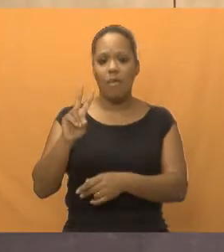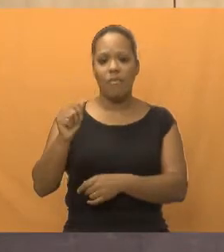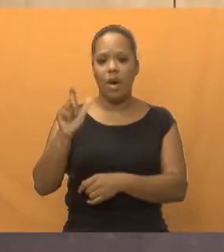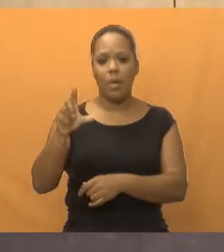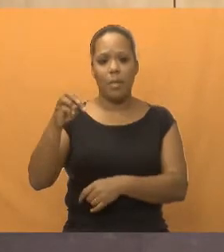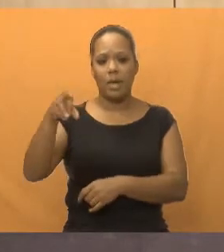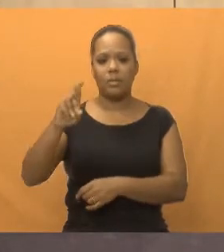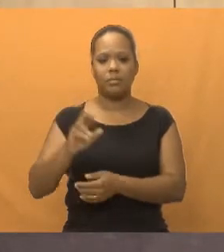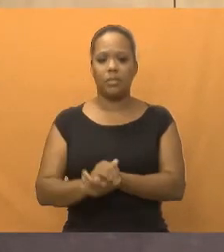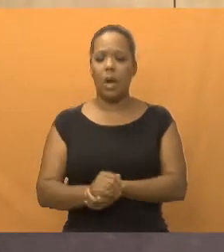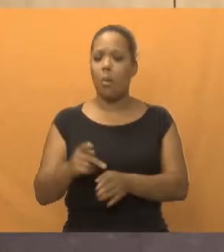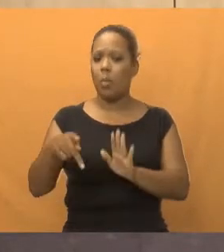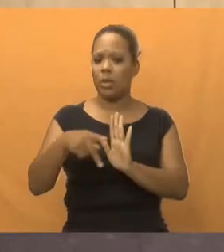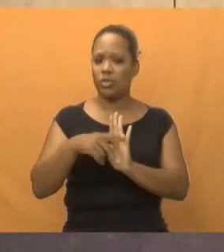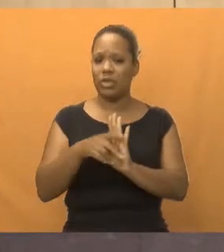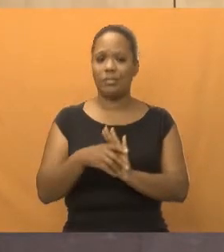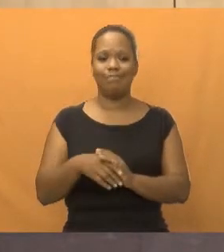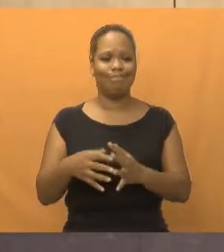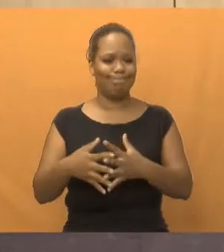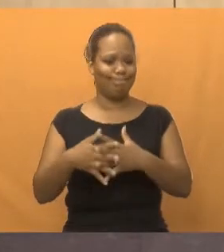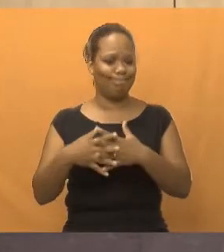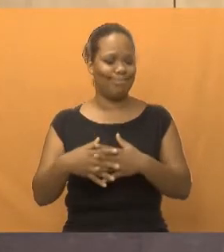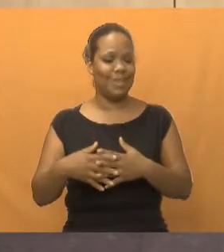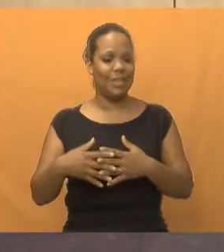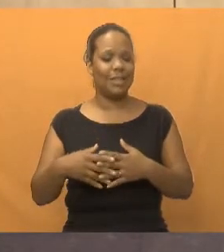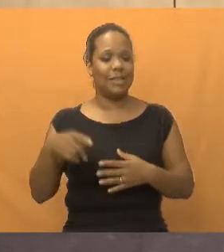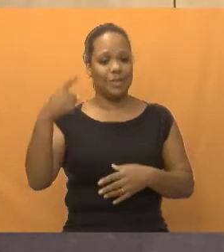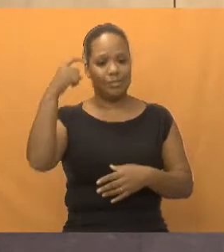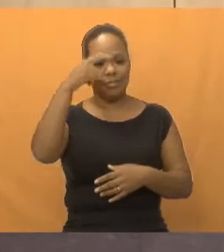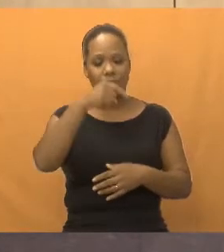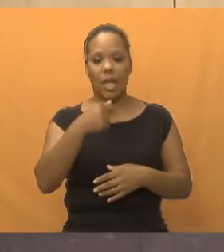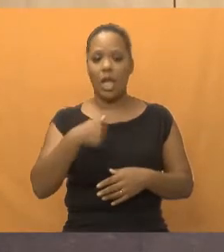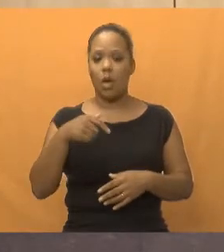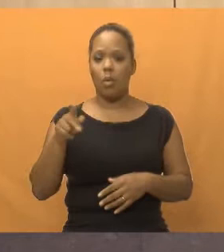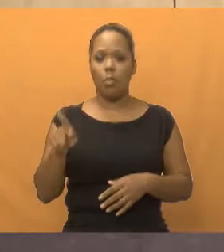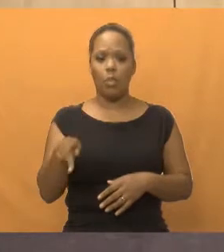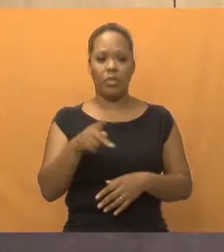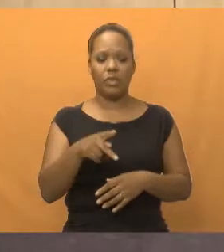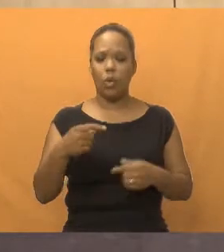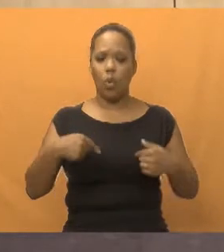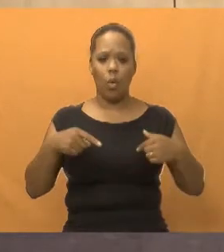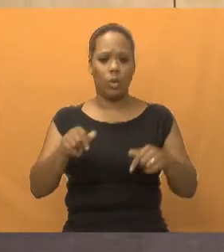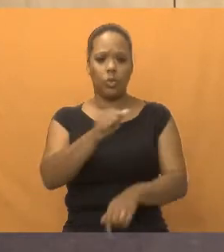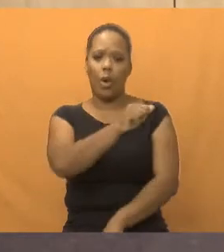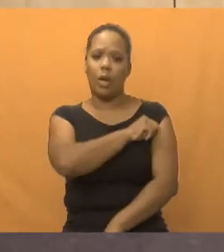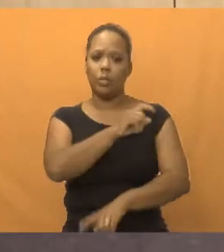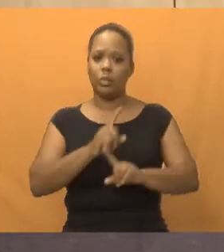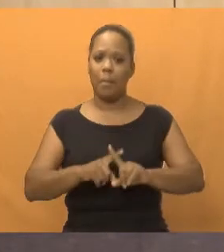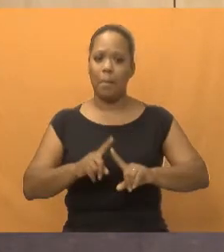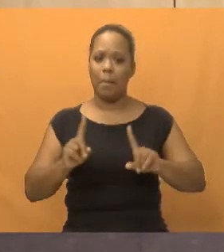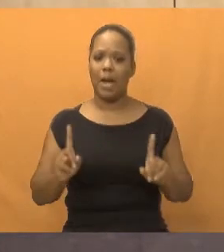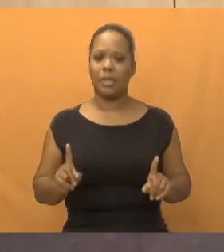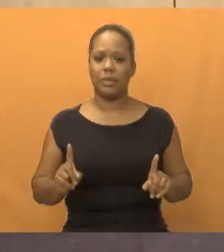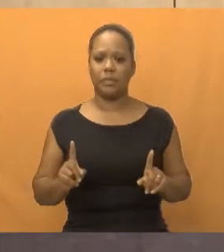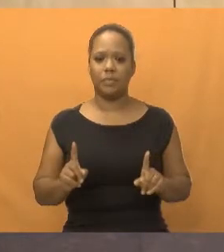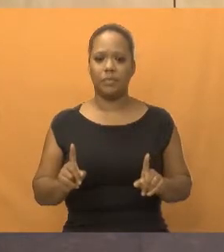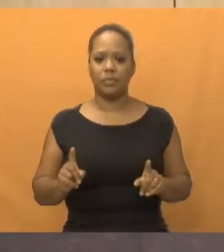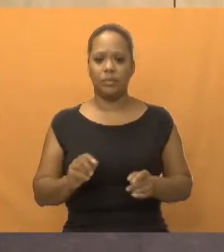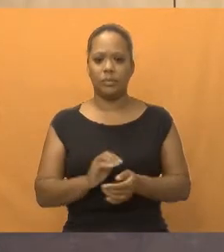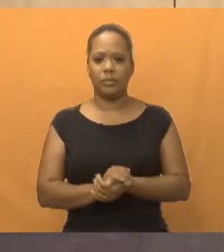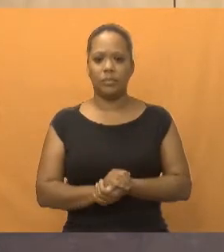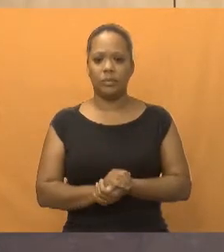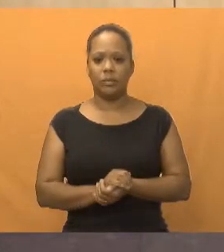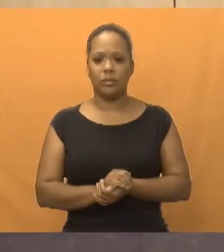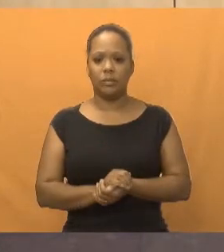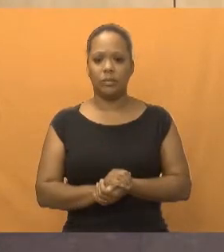um projeto bem polêmico. Eu sou professora, né? Jamais votaria contra os alunos. Porém, quando você isenta, nesse